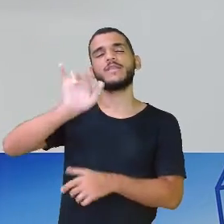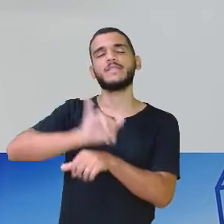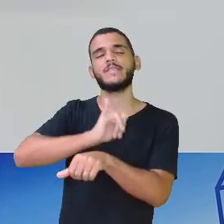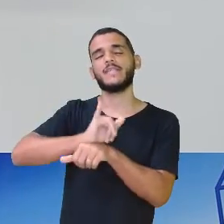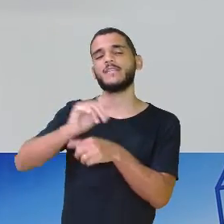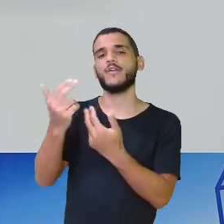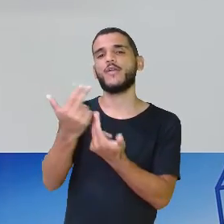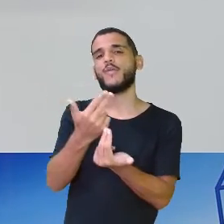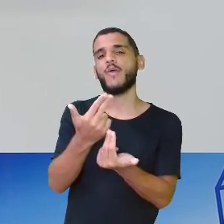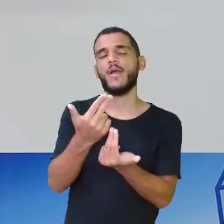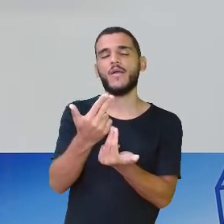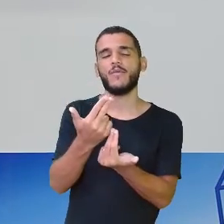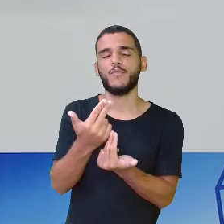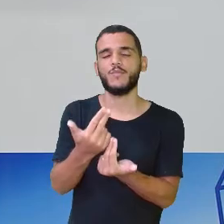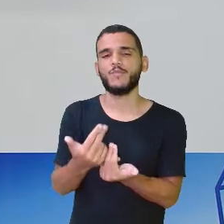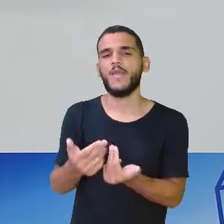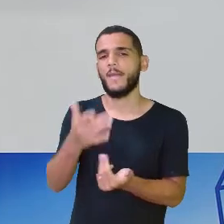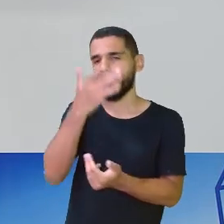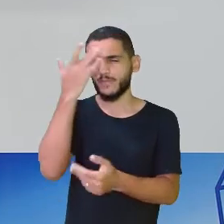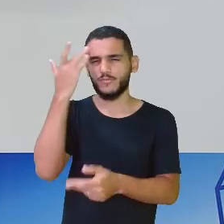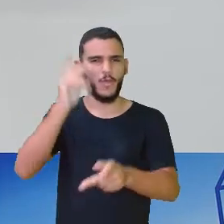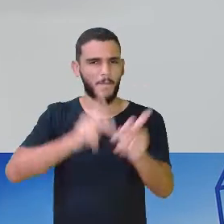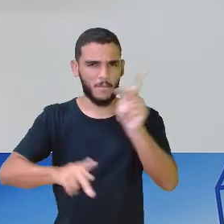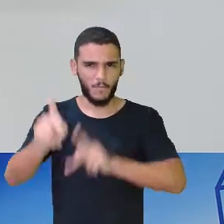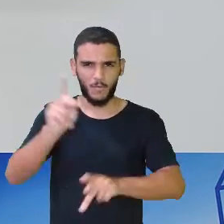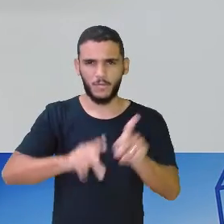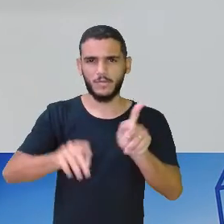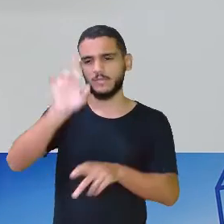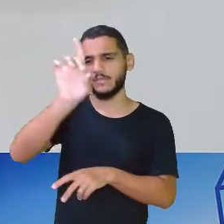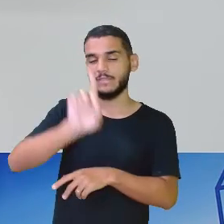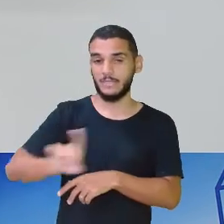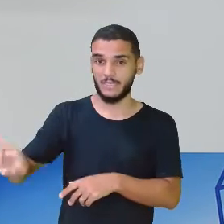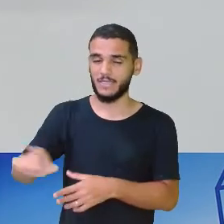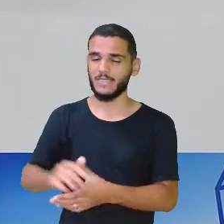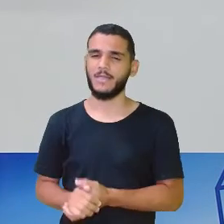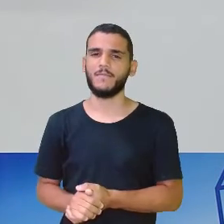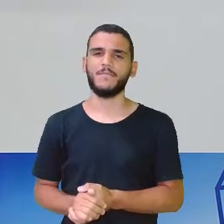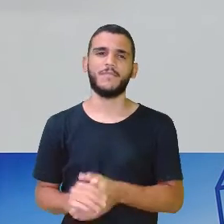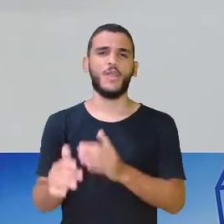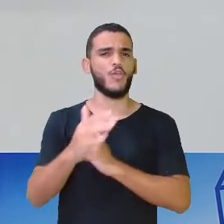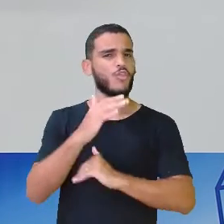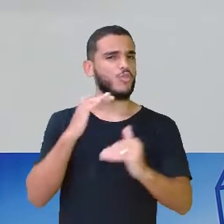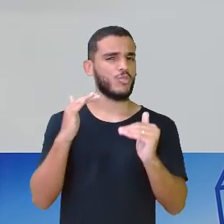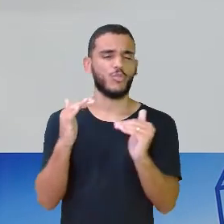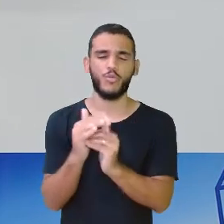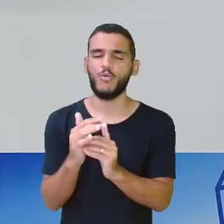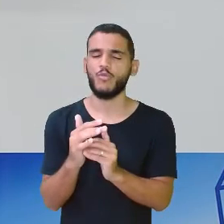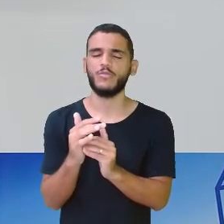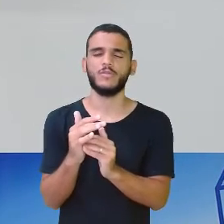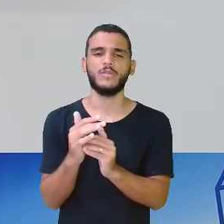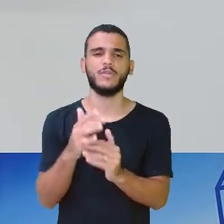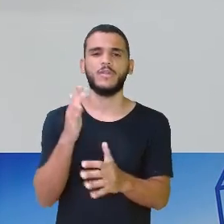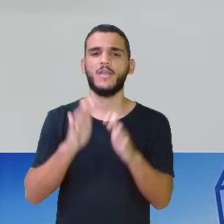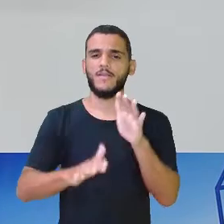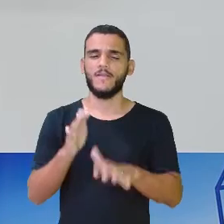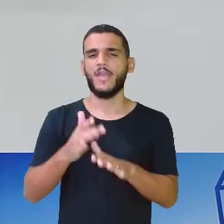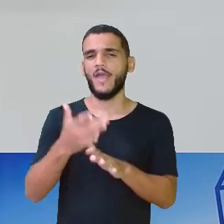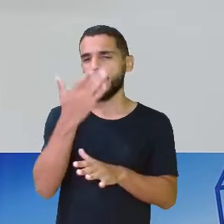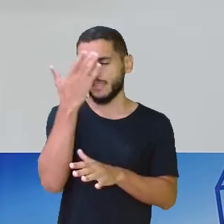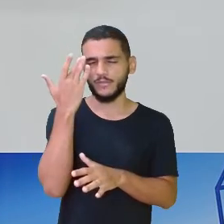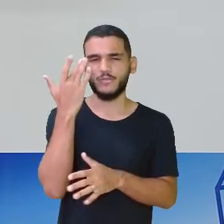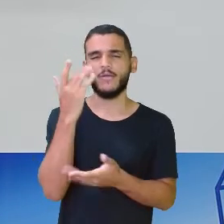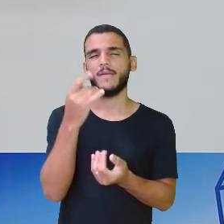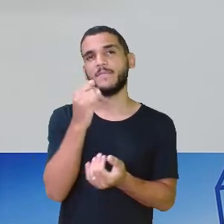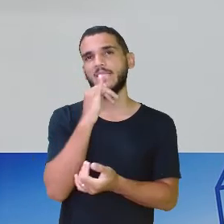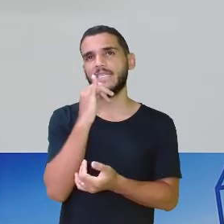utilizada, inclusive hoje, por populistas de extrema direita. Todas as vezes que a gente vê um determinado indivíduo dizendo: eu sou